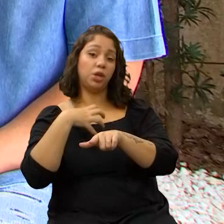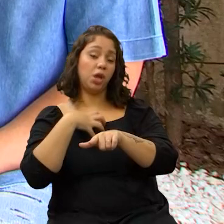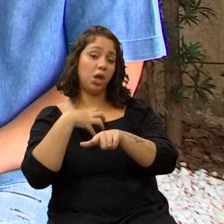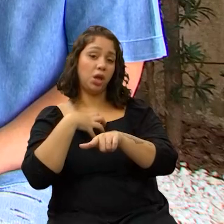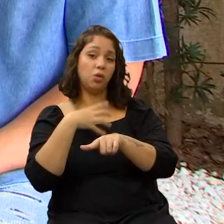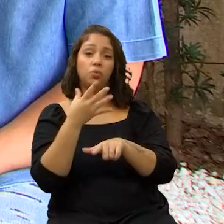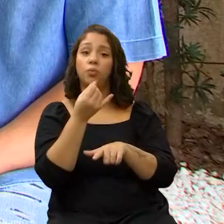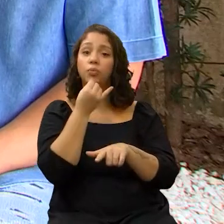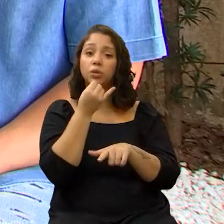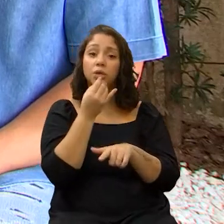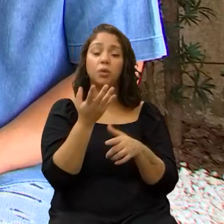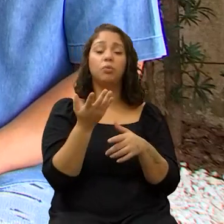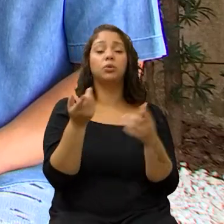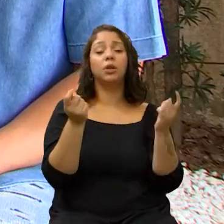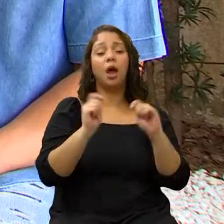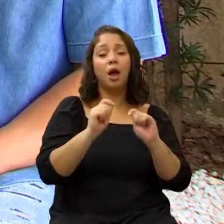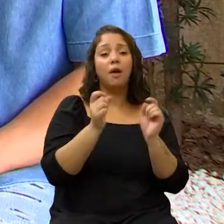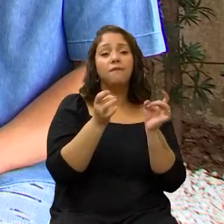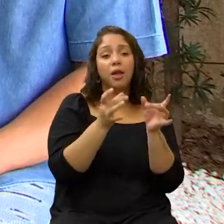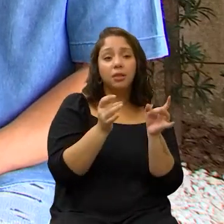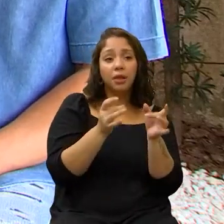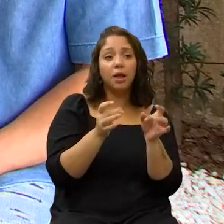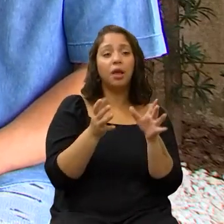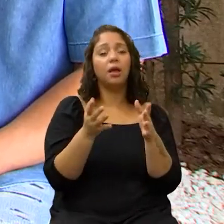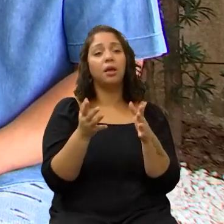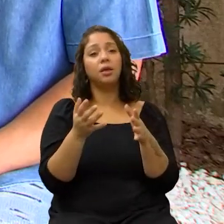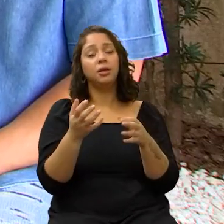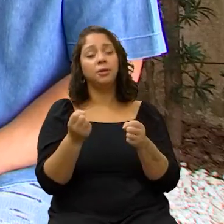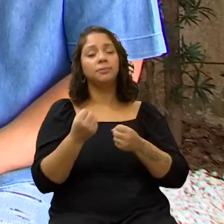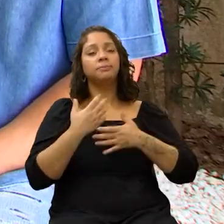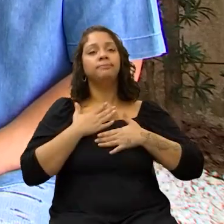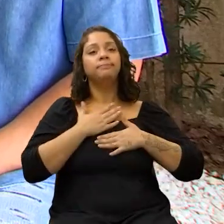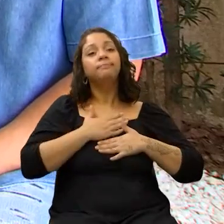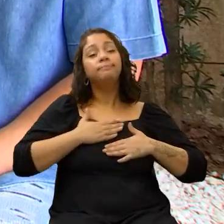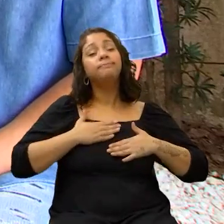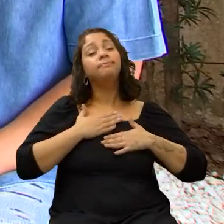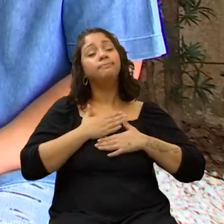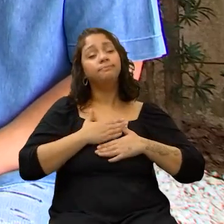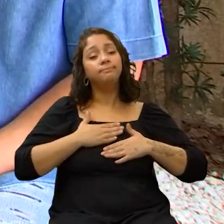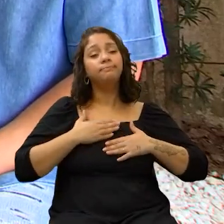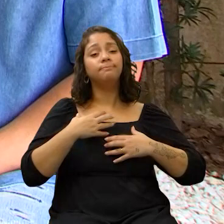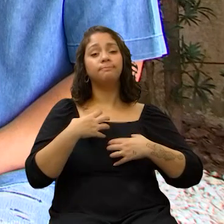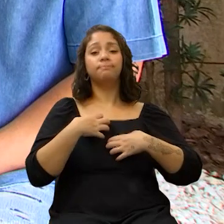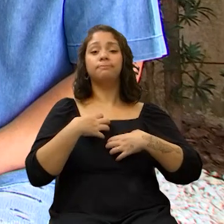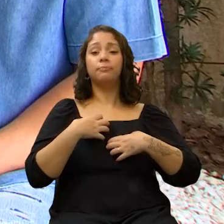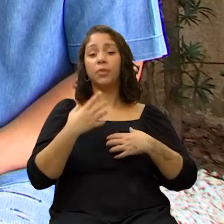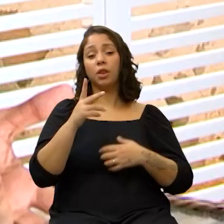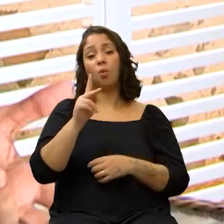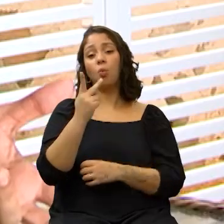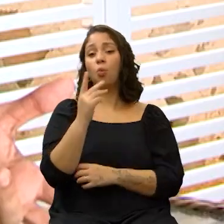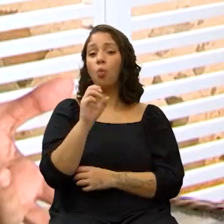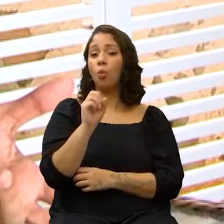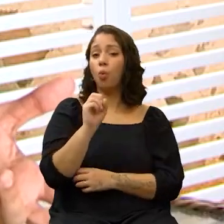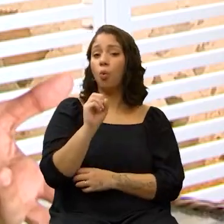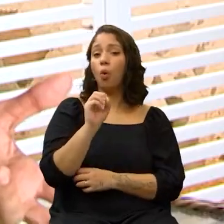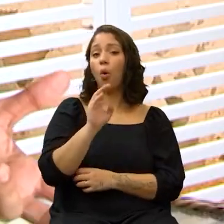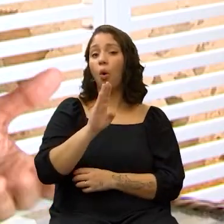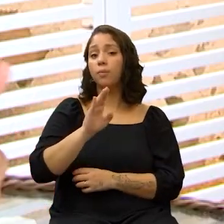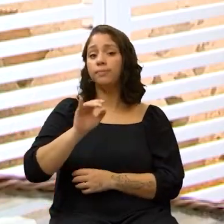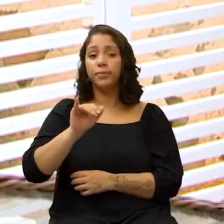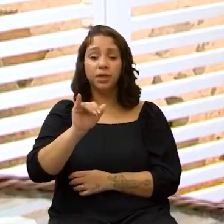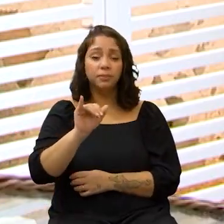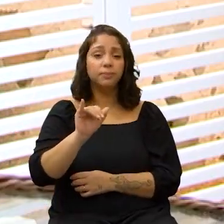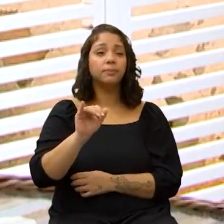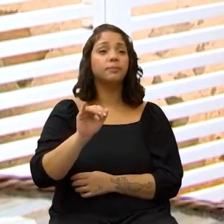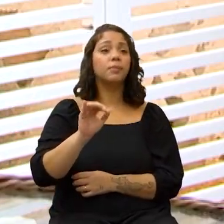Vai encontrar alguma coisa que você consiga fazer, que te traga alguma satisfação, que seria um hobby inicialmente,